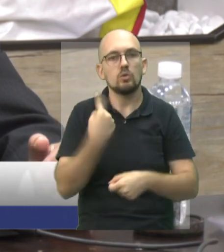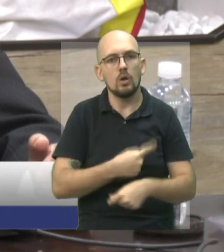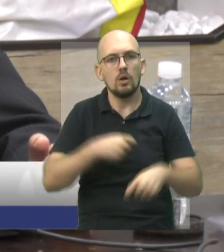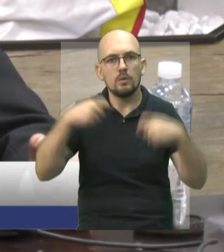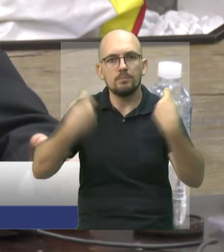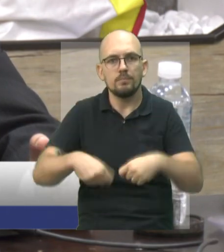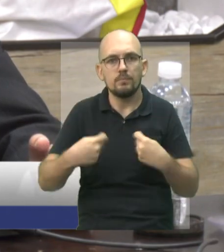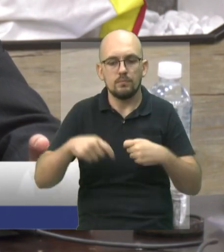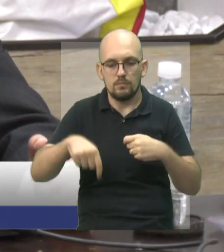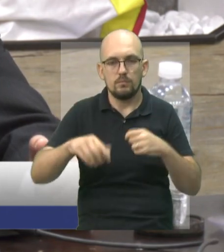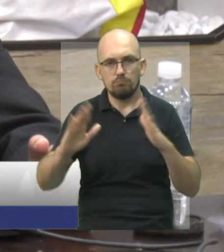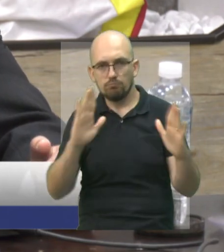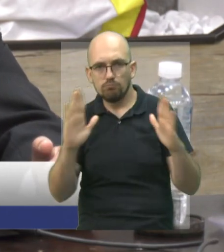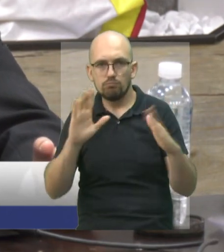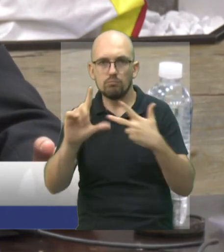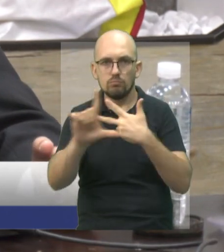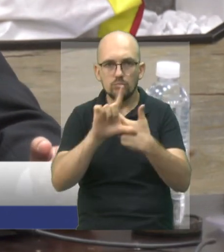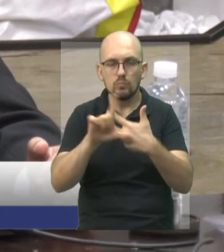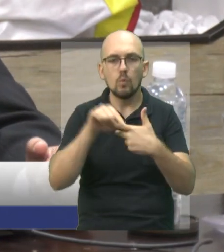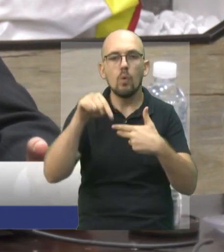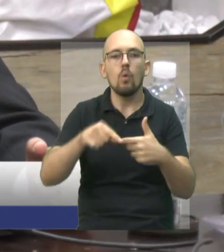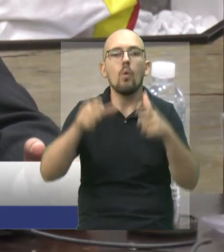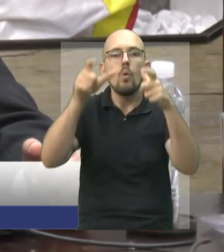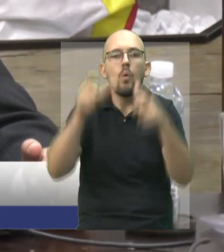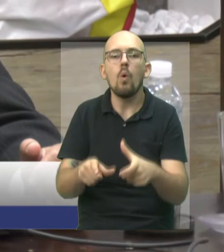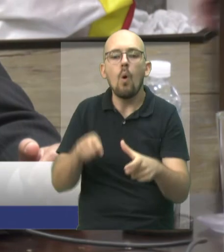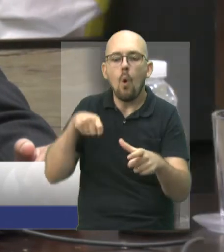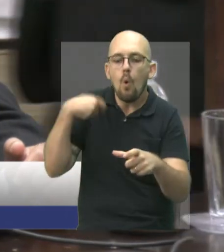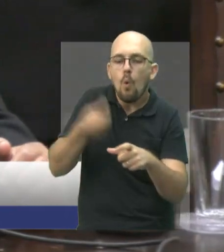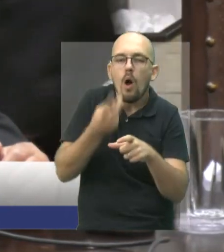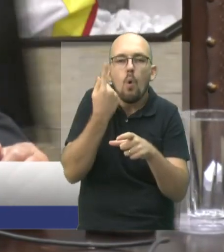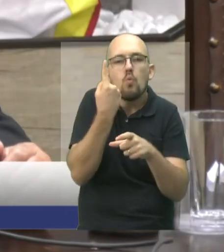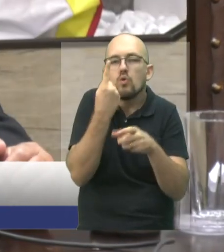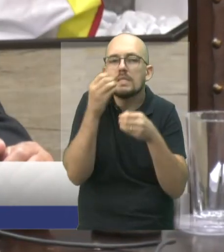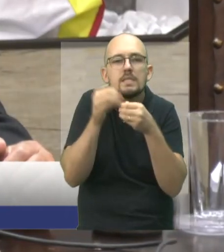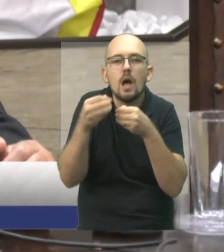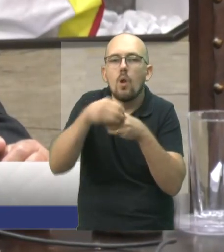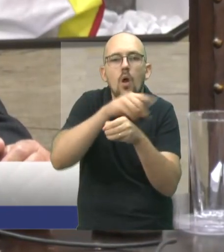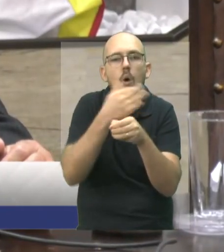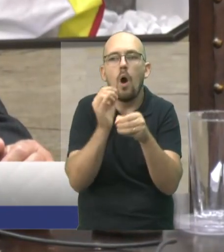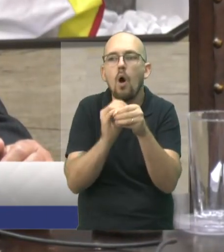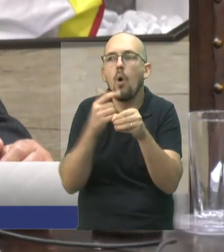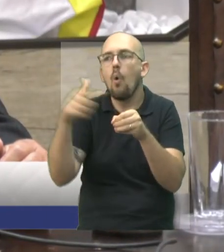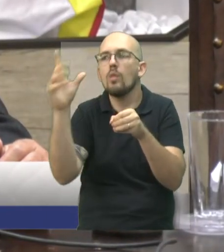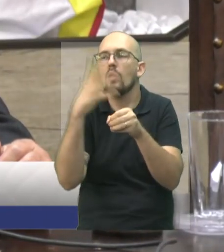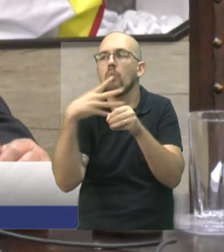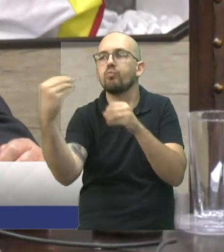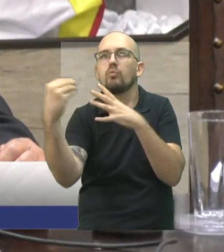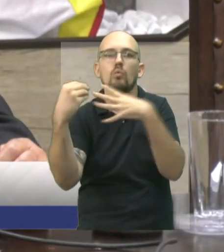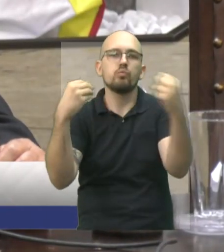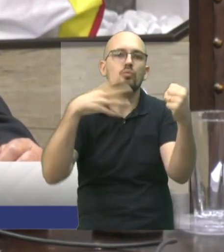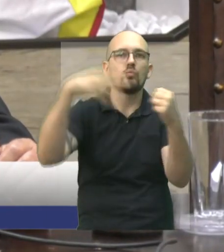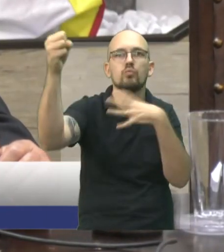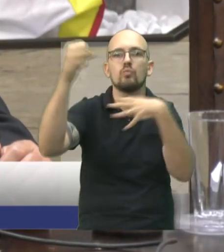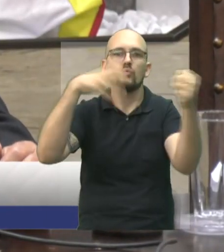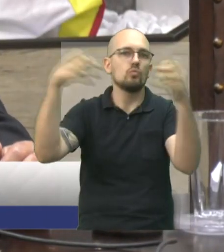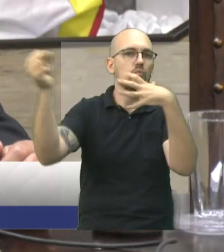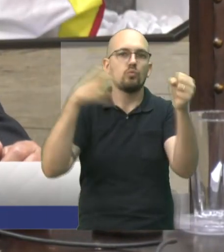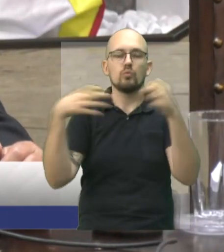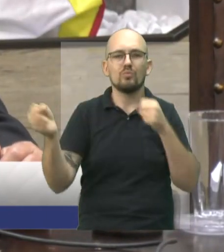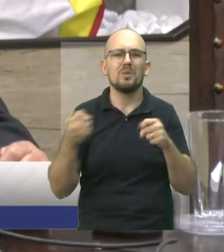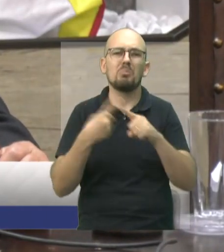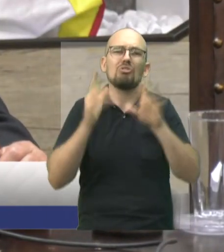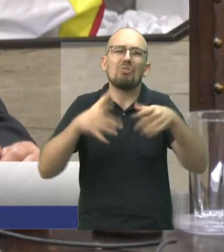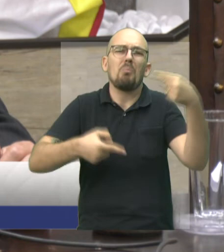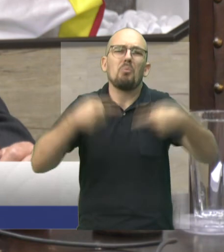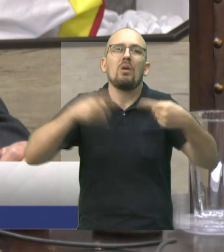nessa legislação uma célula para estar dando exemplo também para os nossos políticos que estão tão